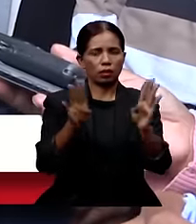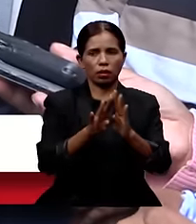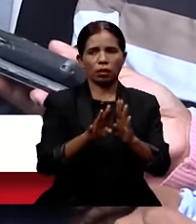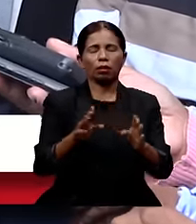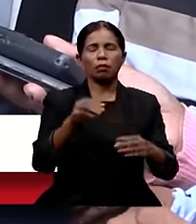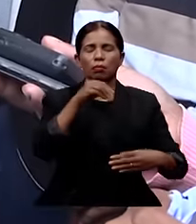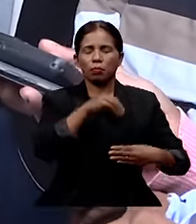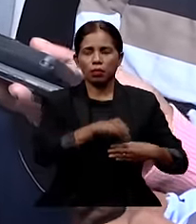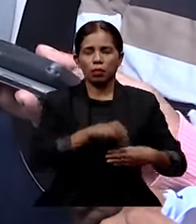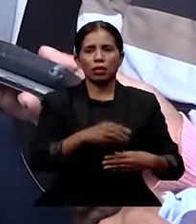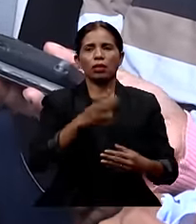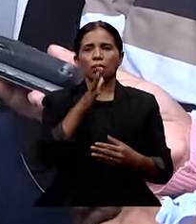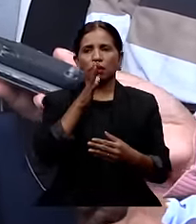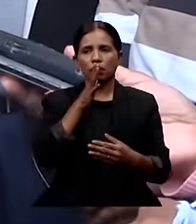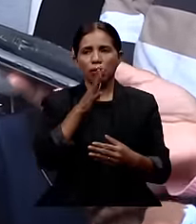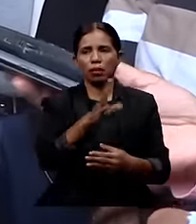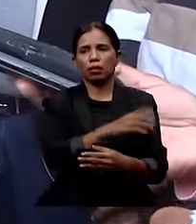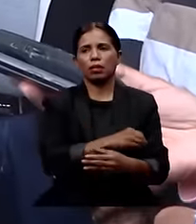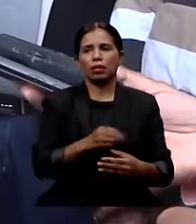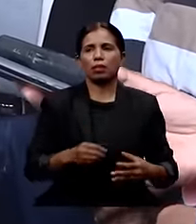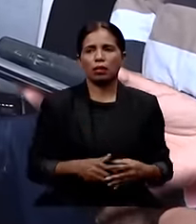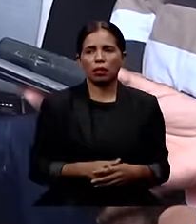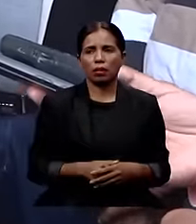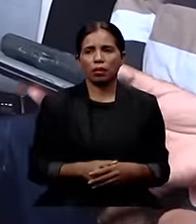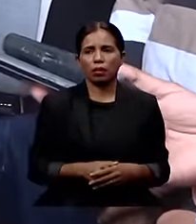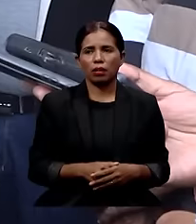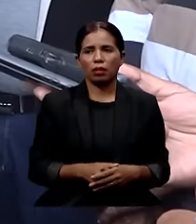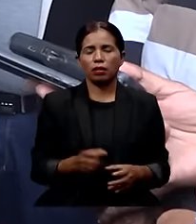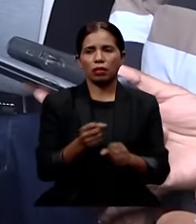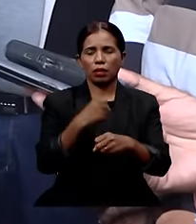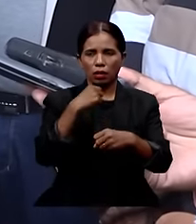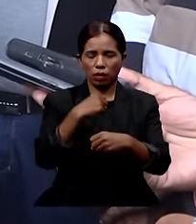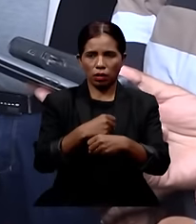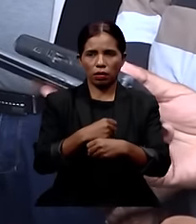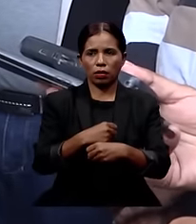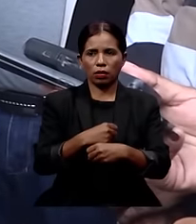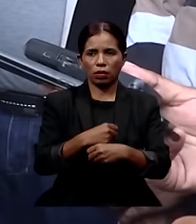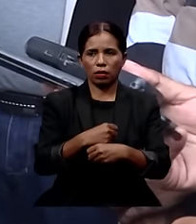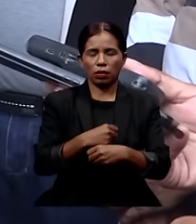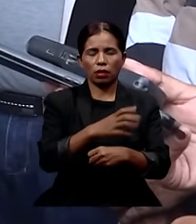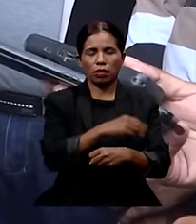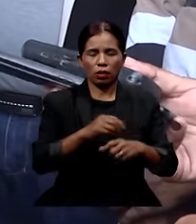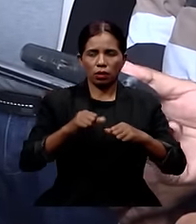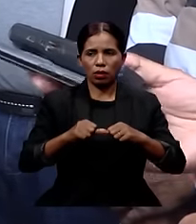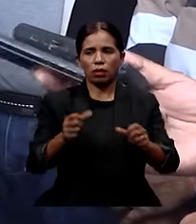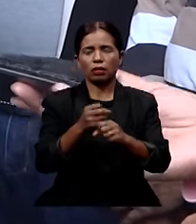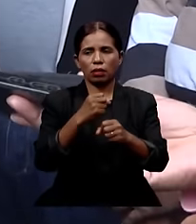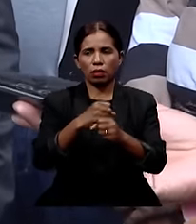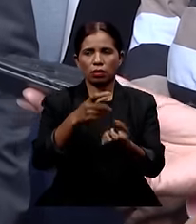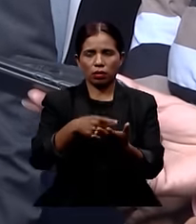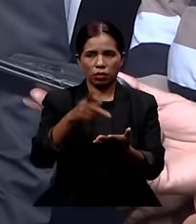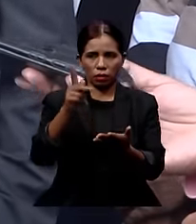bolsa da mãe com be condicional ne. Se reajusta ya continua halo pagamento